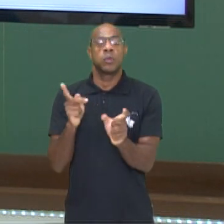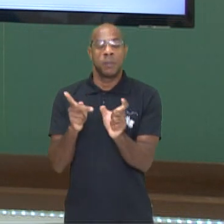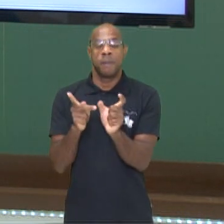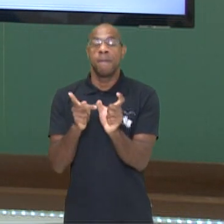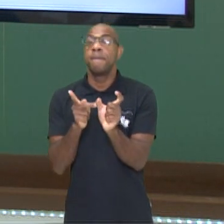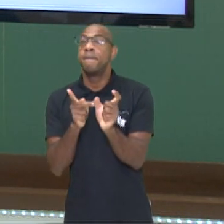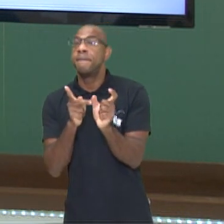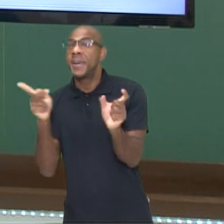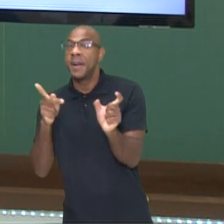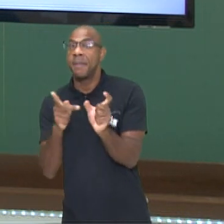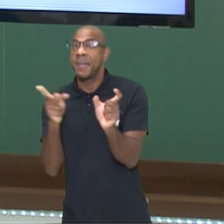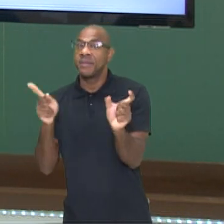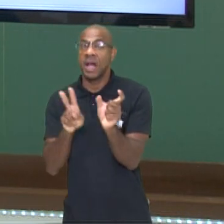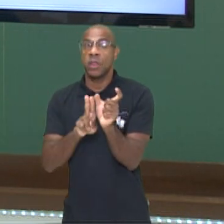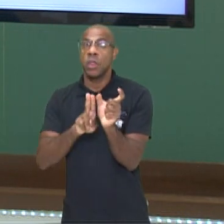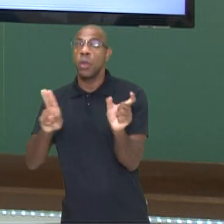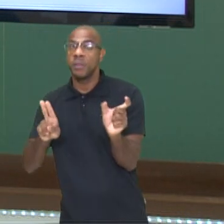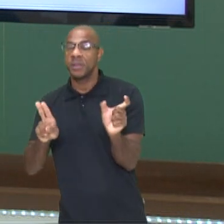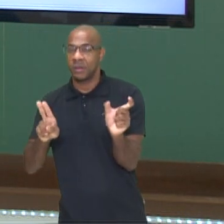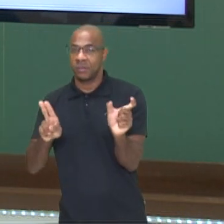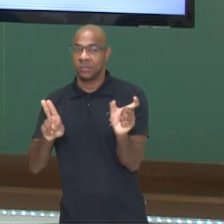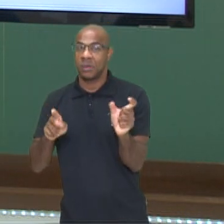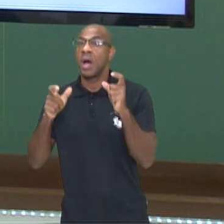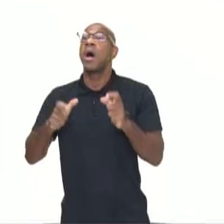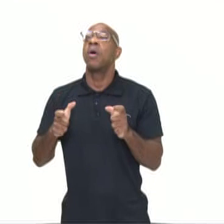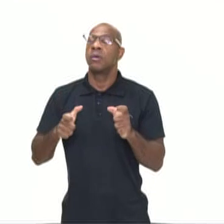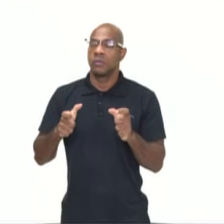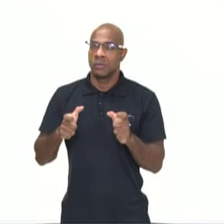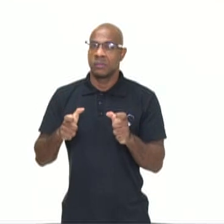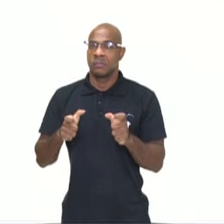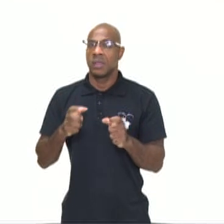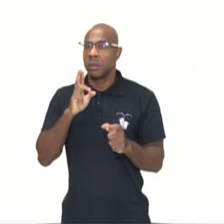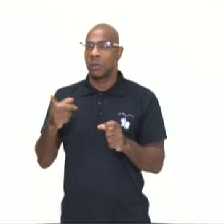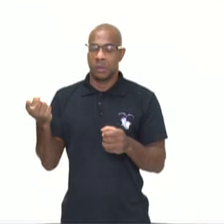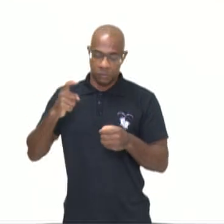uma característica, um estado do sujeito.